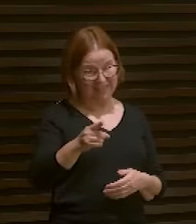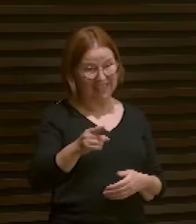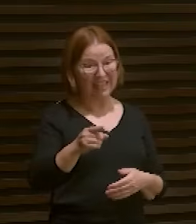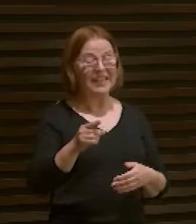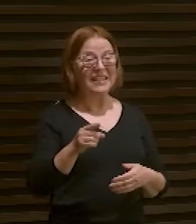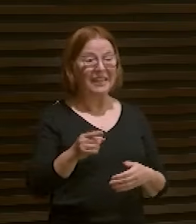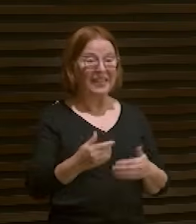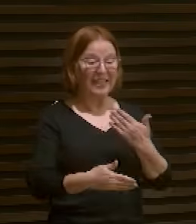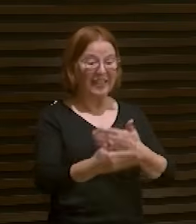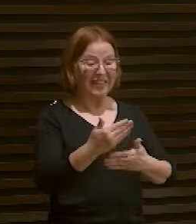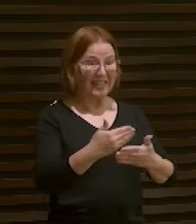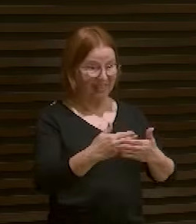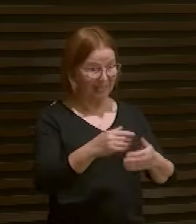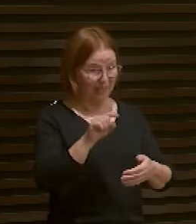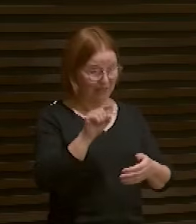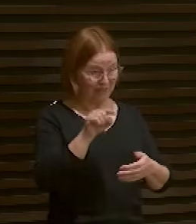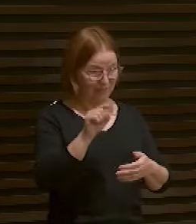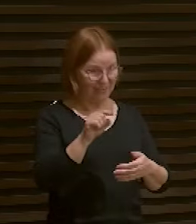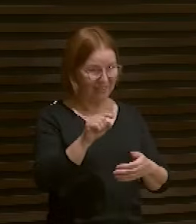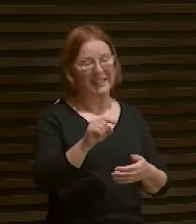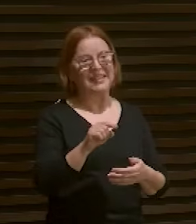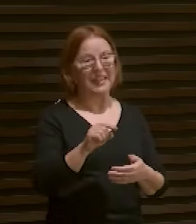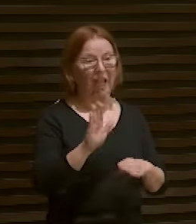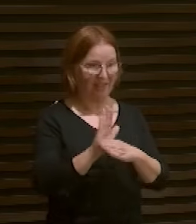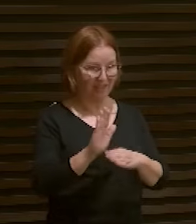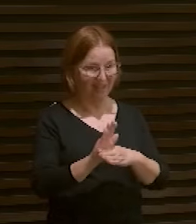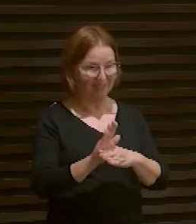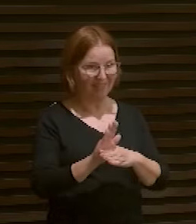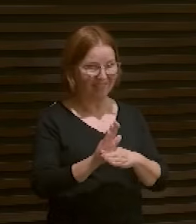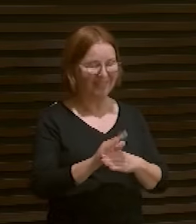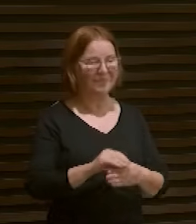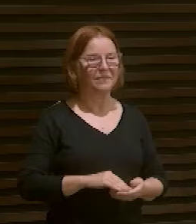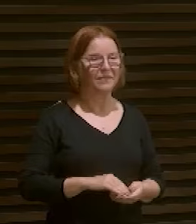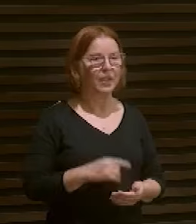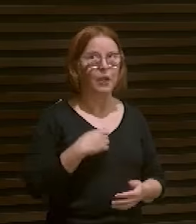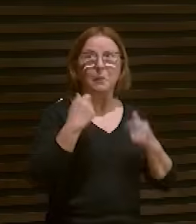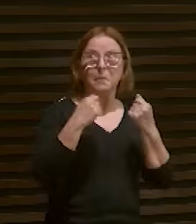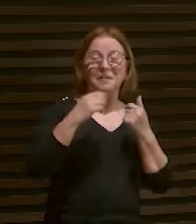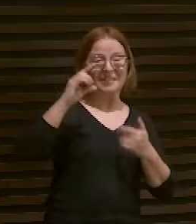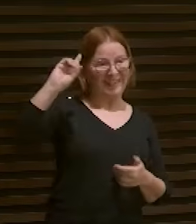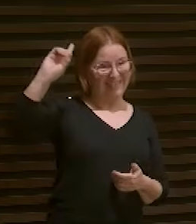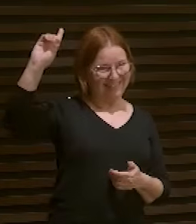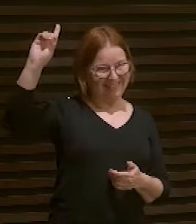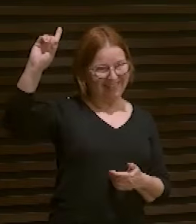você para cumprir essa ordem. Eu preciso é dEle. senão eu estou perdido.